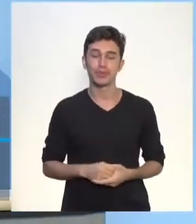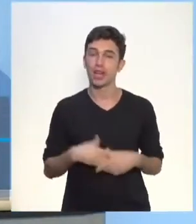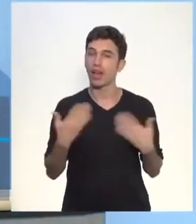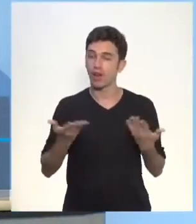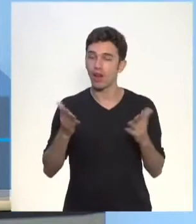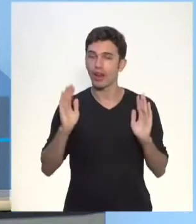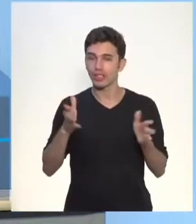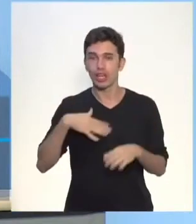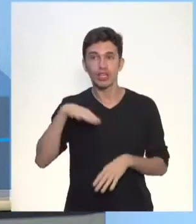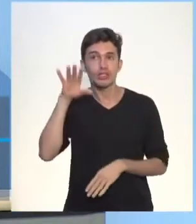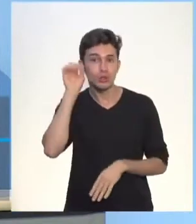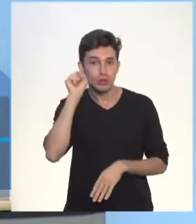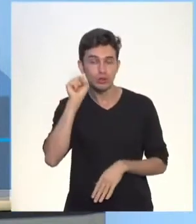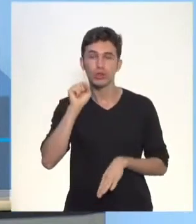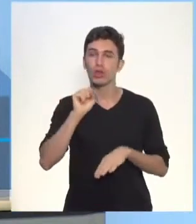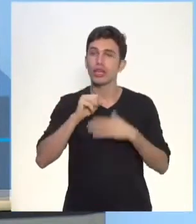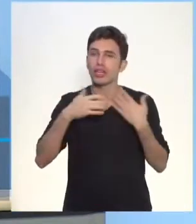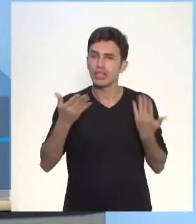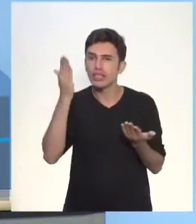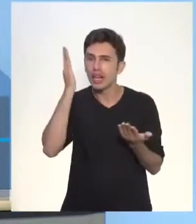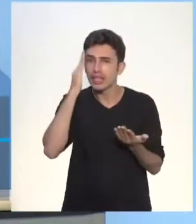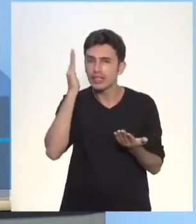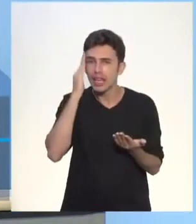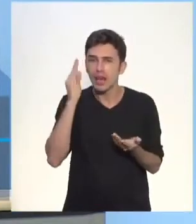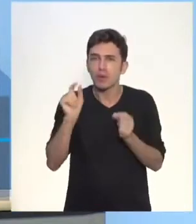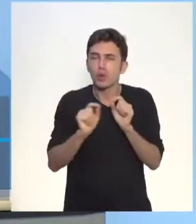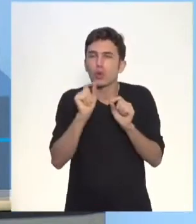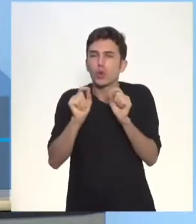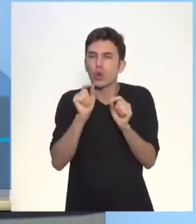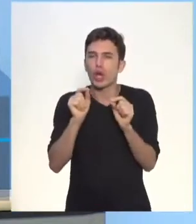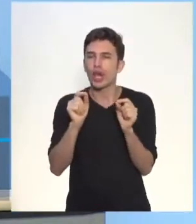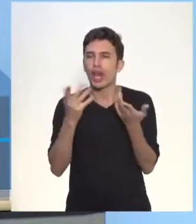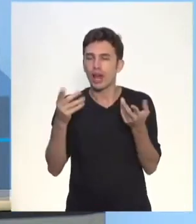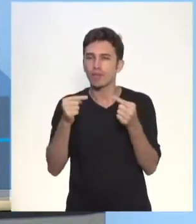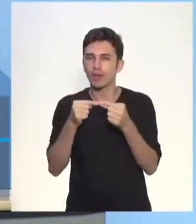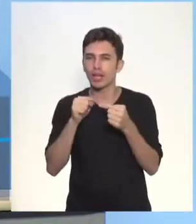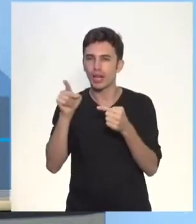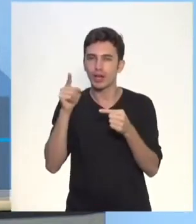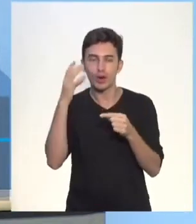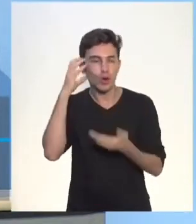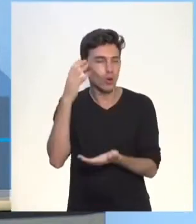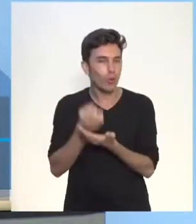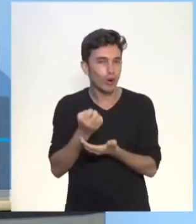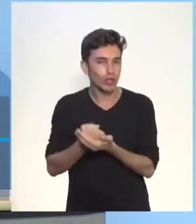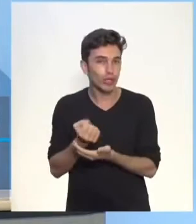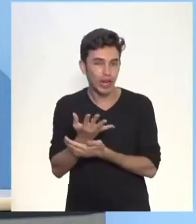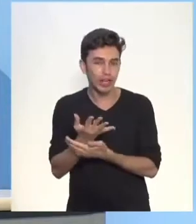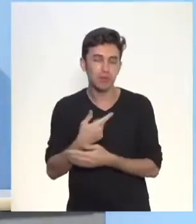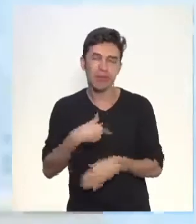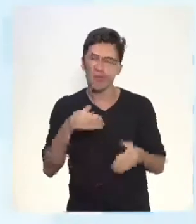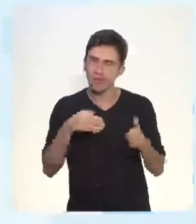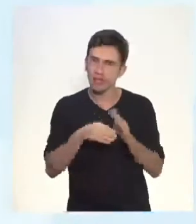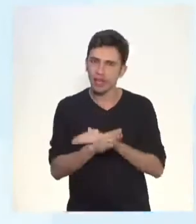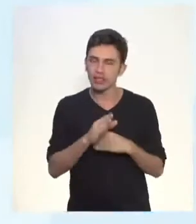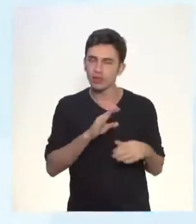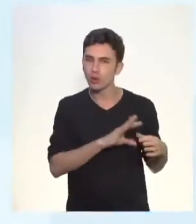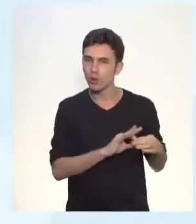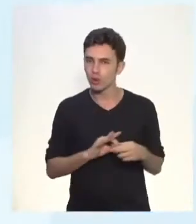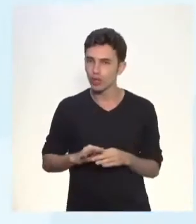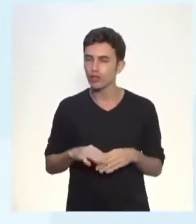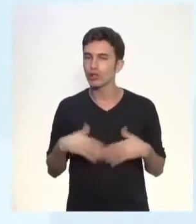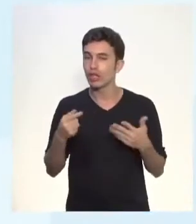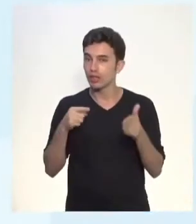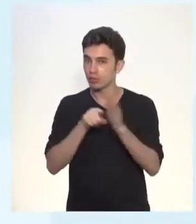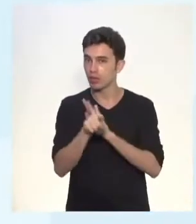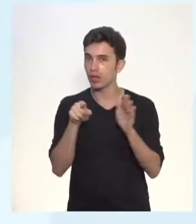aí sabendo o que é esse podcast, já para entrar no contexto, tem 2 perguntinhas aí. Sobre esse áudio